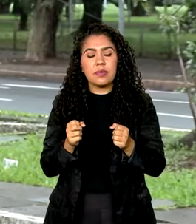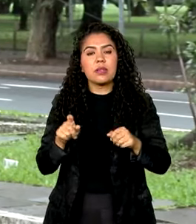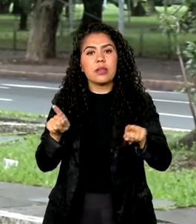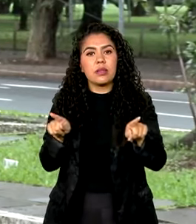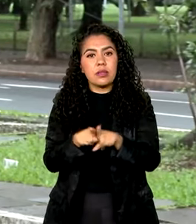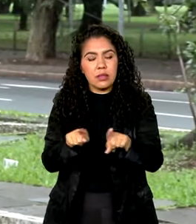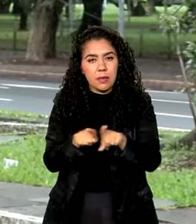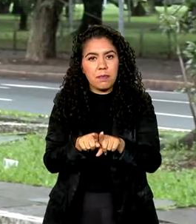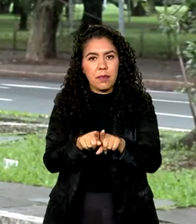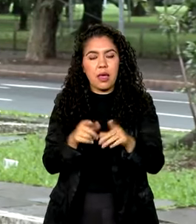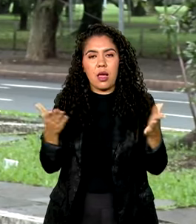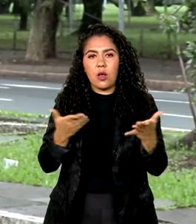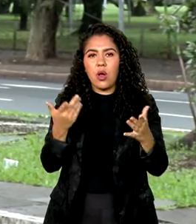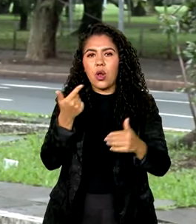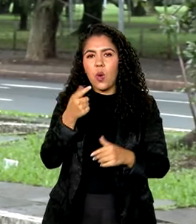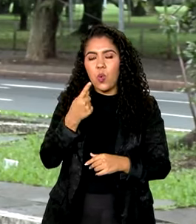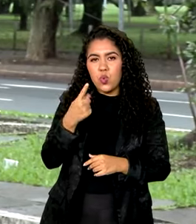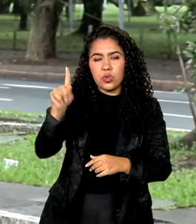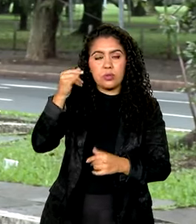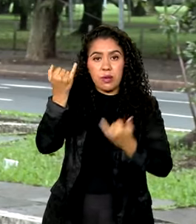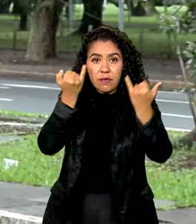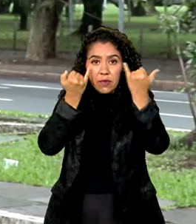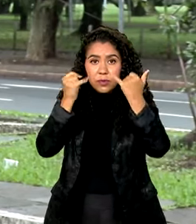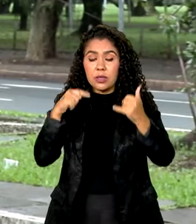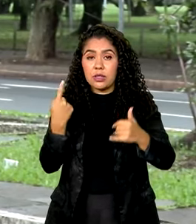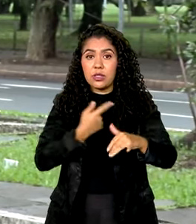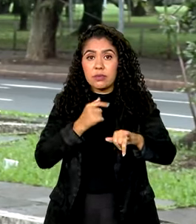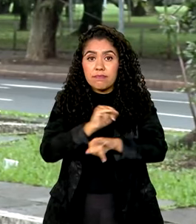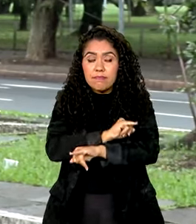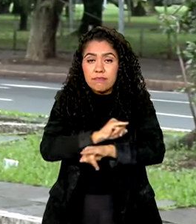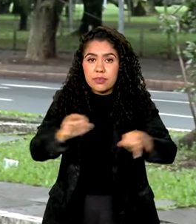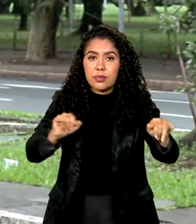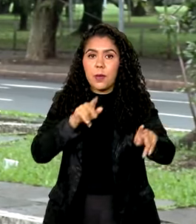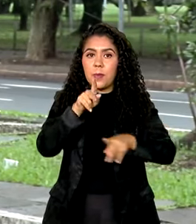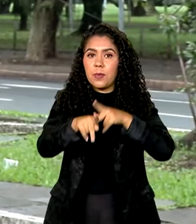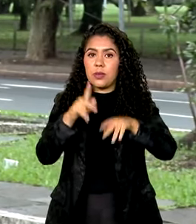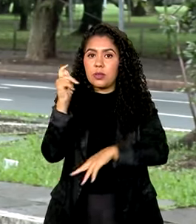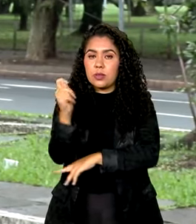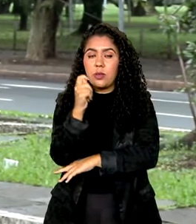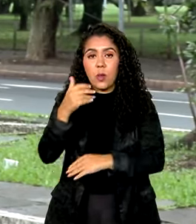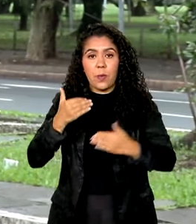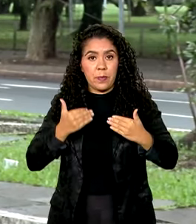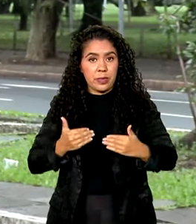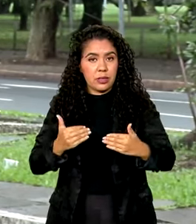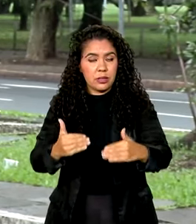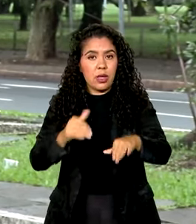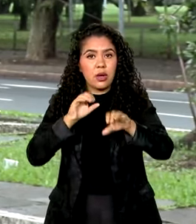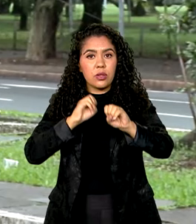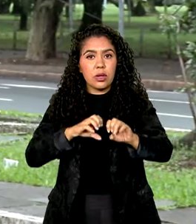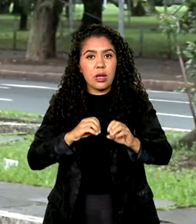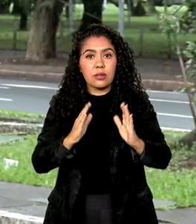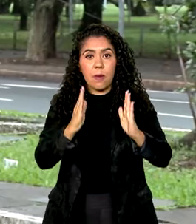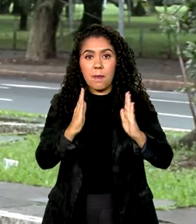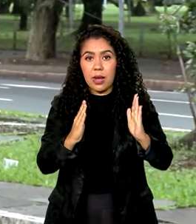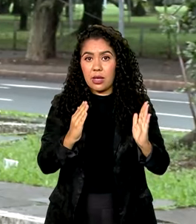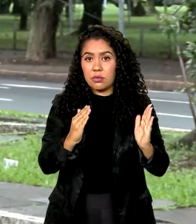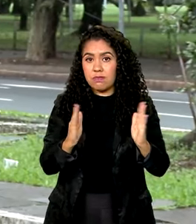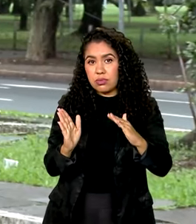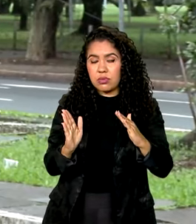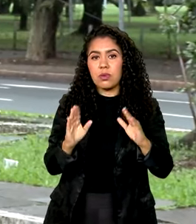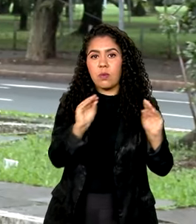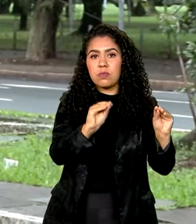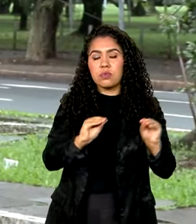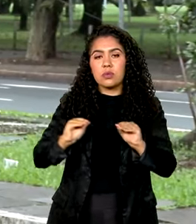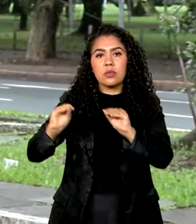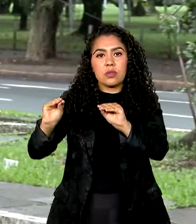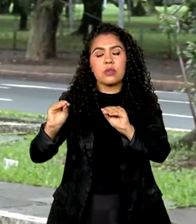gente lembra aos estudantes do Rio Grande do Sul que o Ministério da Educação reabriu o prazo para inscrição no Enem. Esse prazo